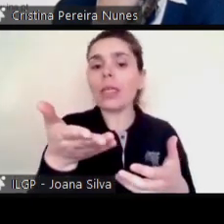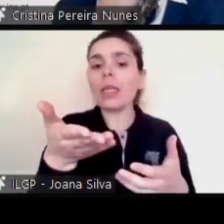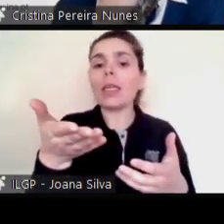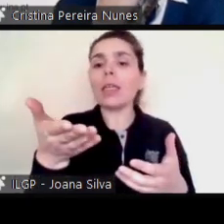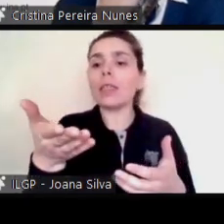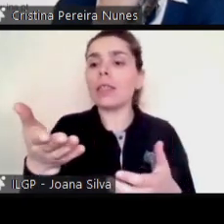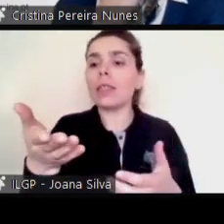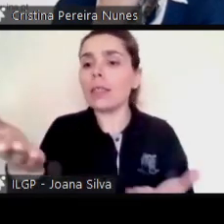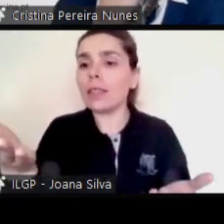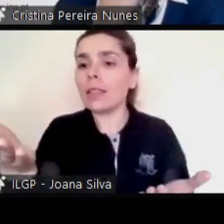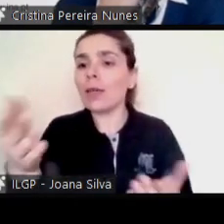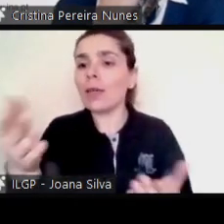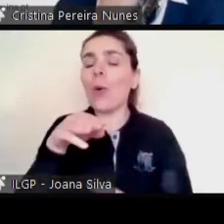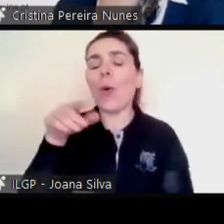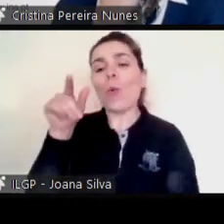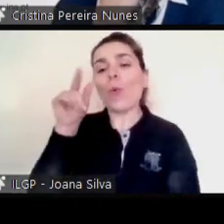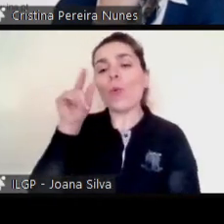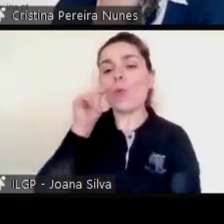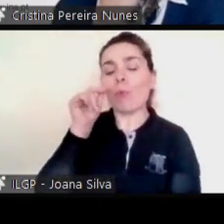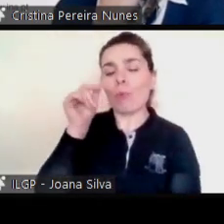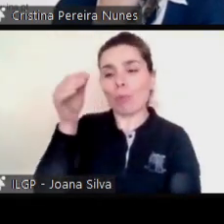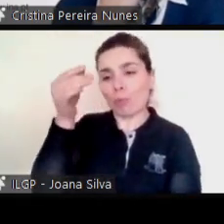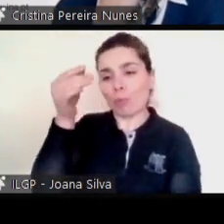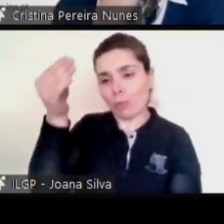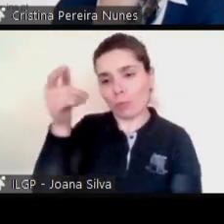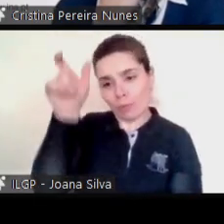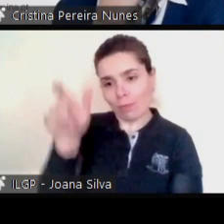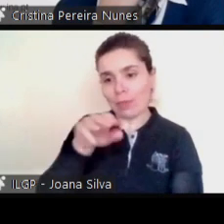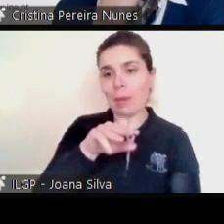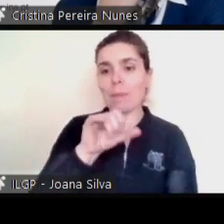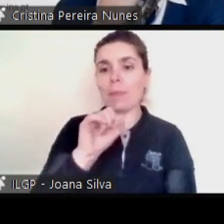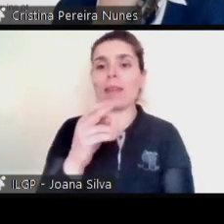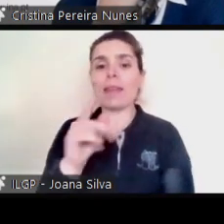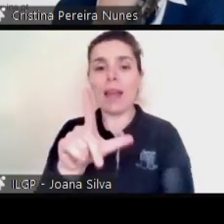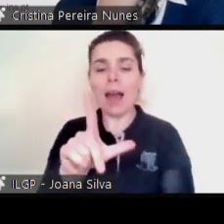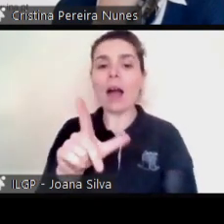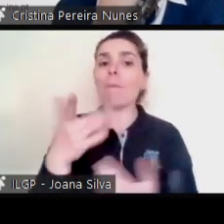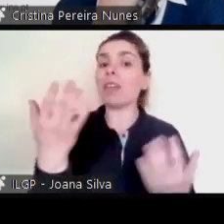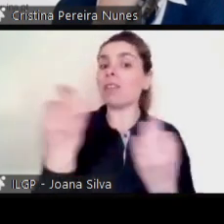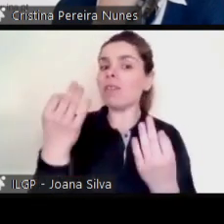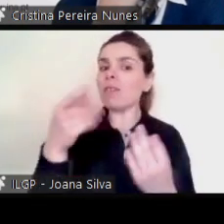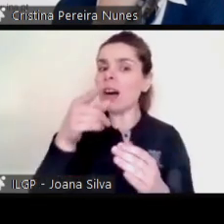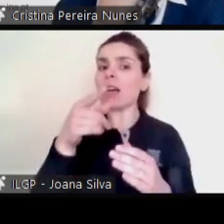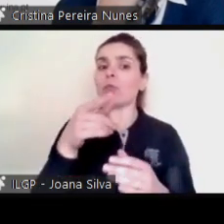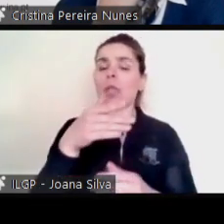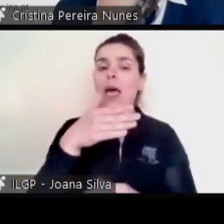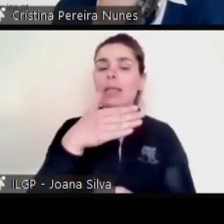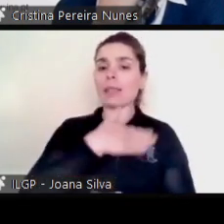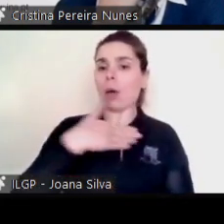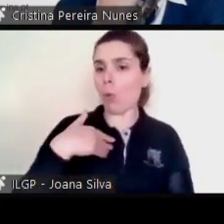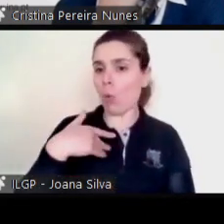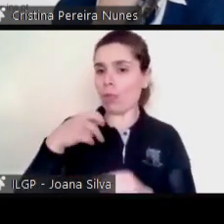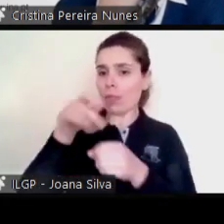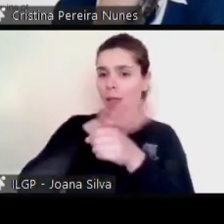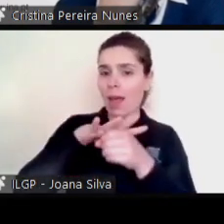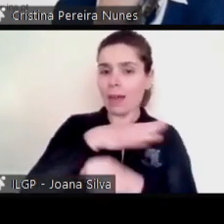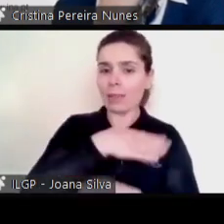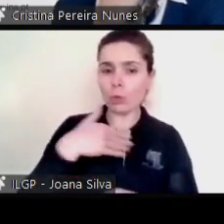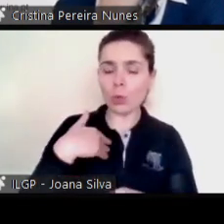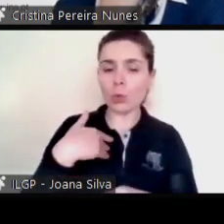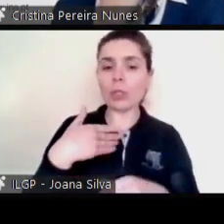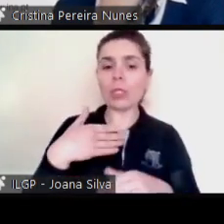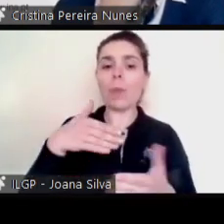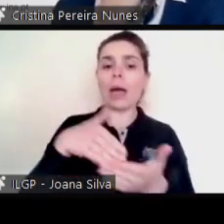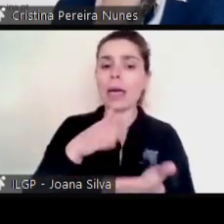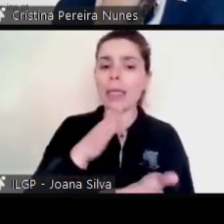e ele de vez em quando aparece nos cursos e tem estado a aprimorar. A saúde foi pioneira nestas matérias, não é? Temos aqui Cascais, temos